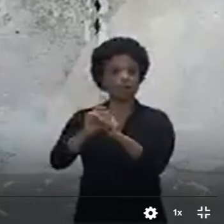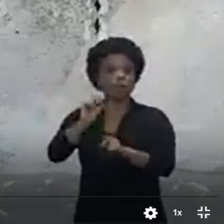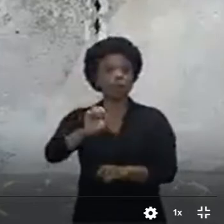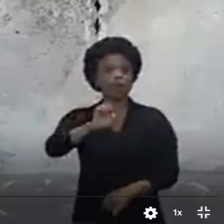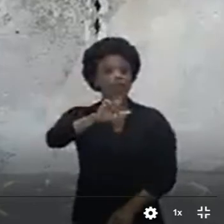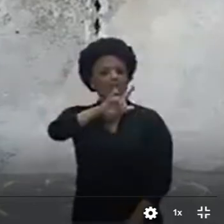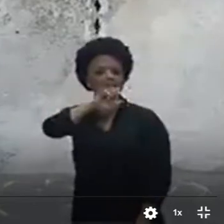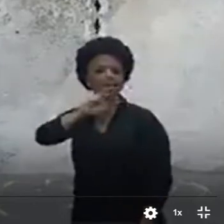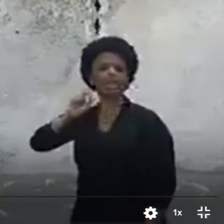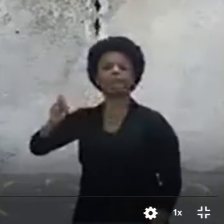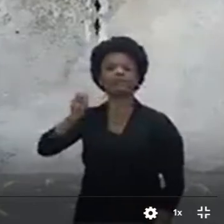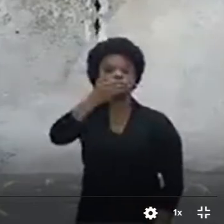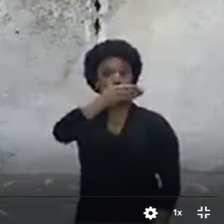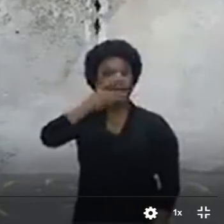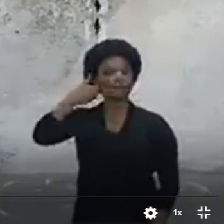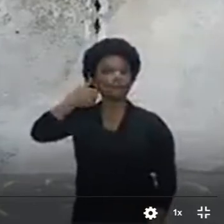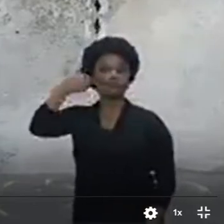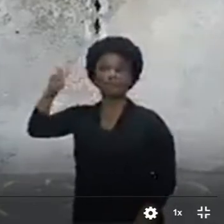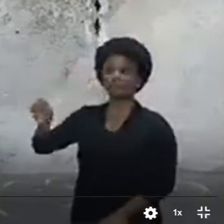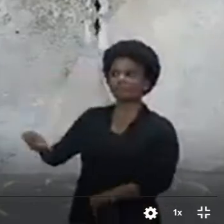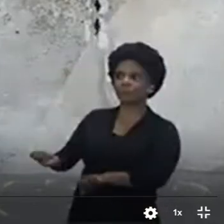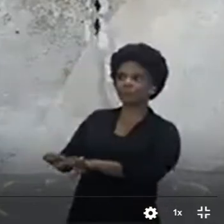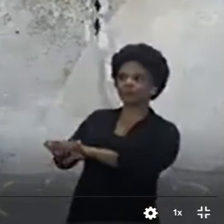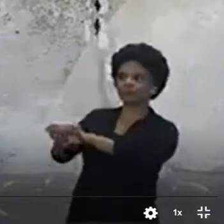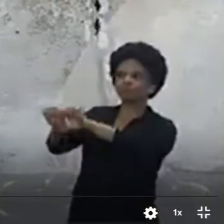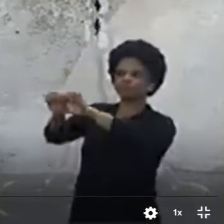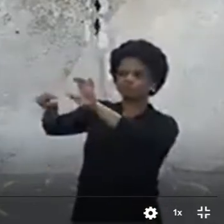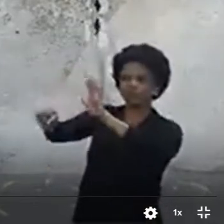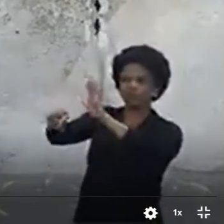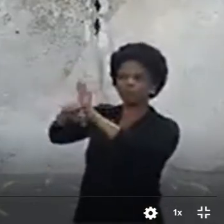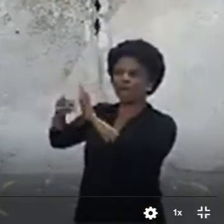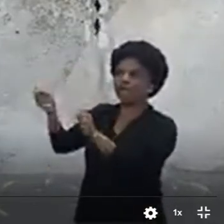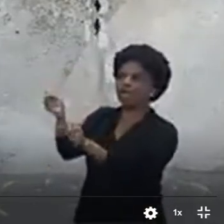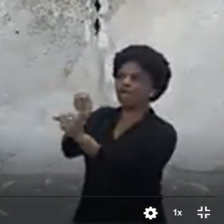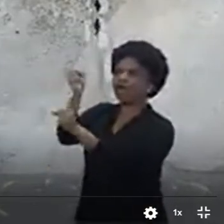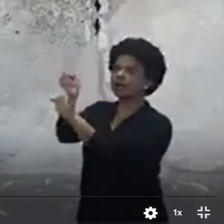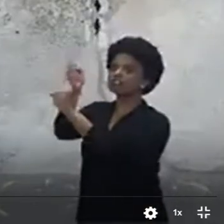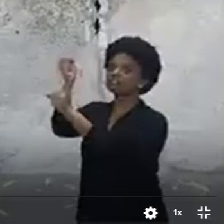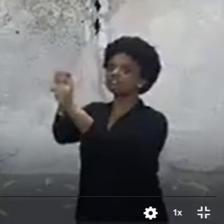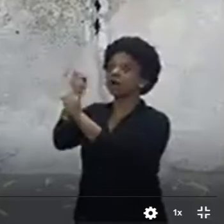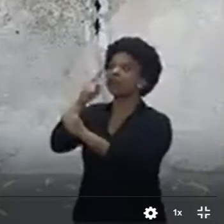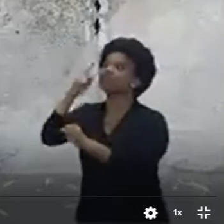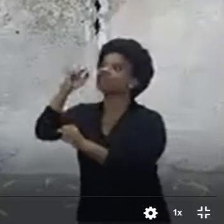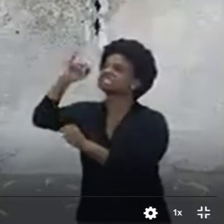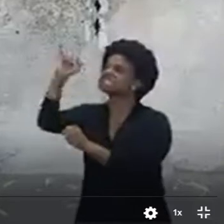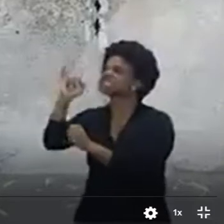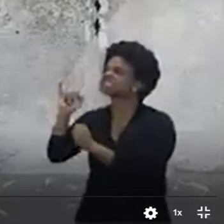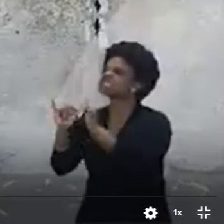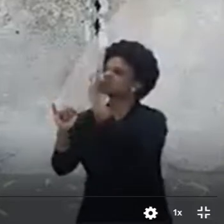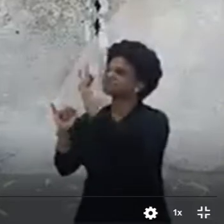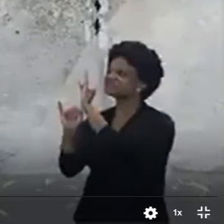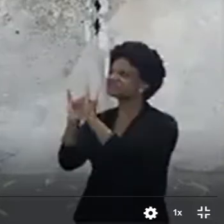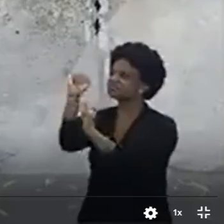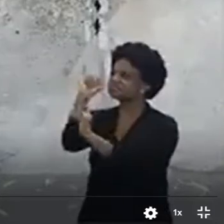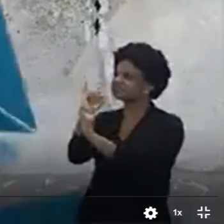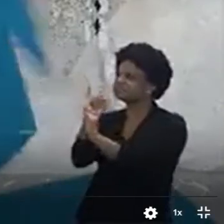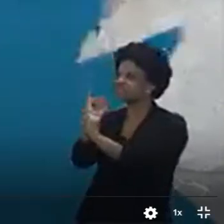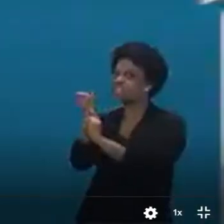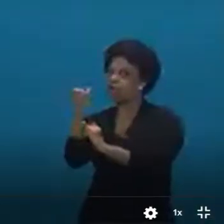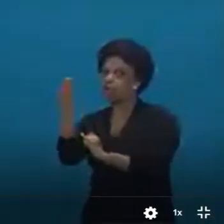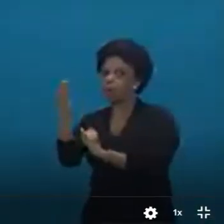do projeto, tendo relação direta com o aparecimento de fissuras, deslocamentos e deformações.